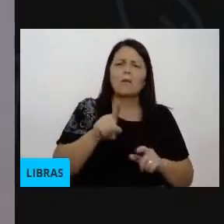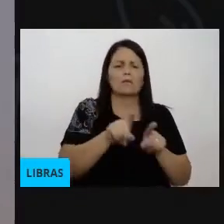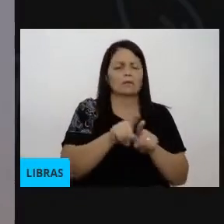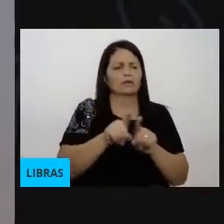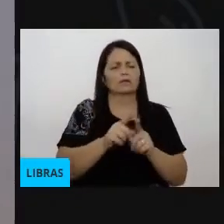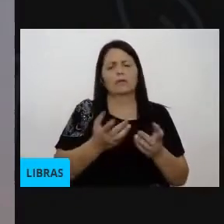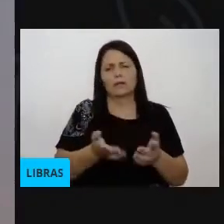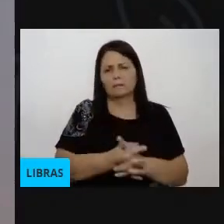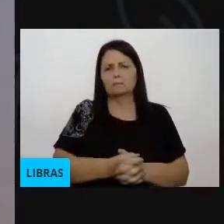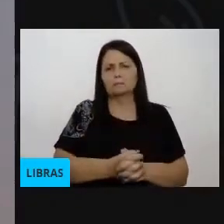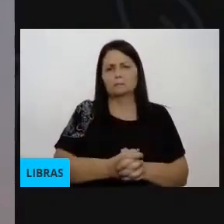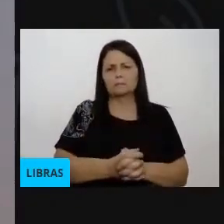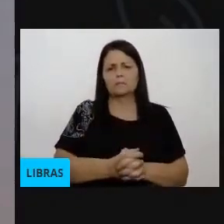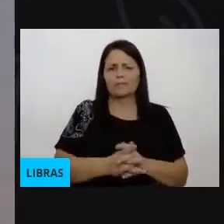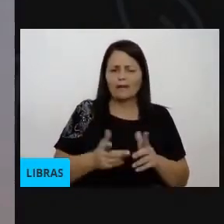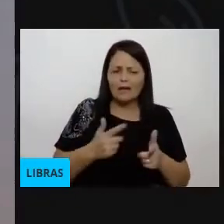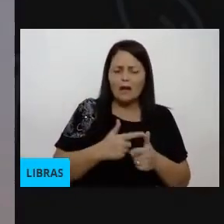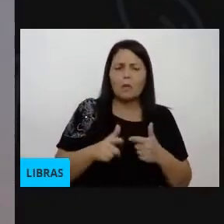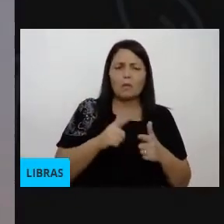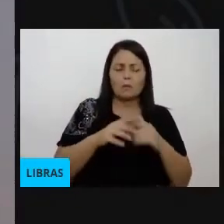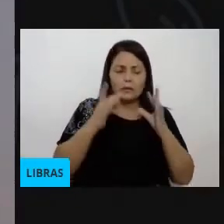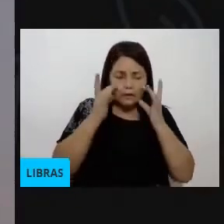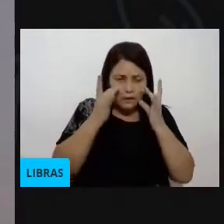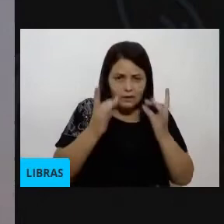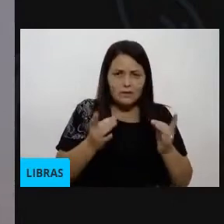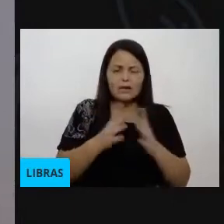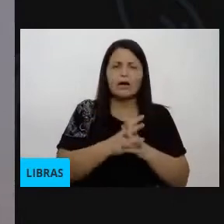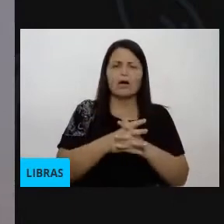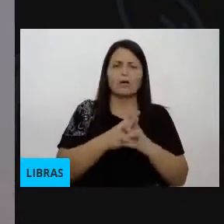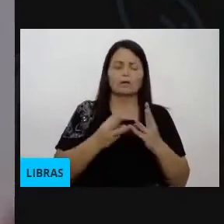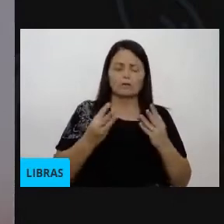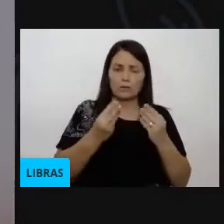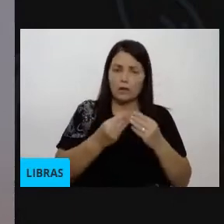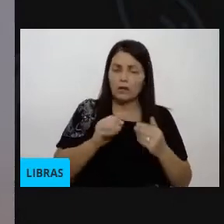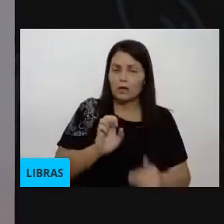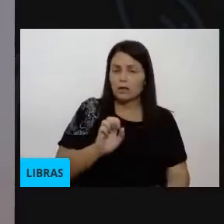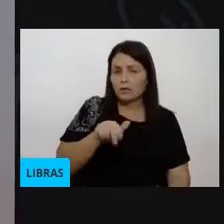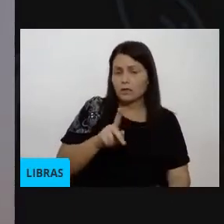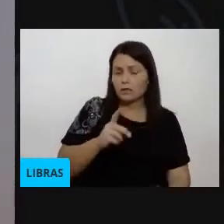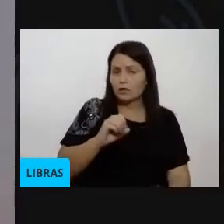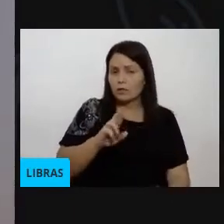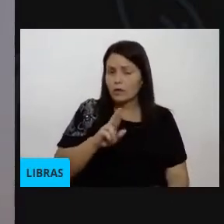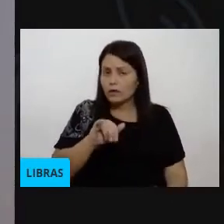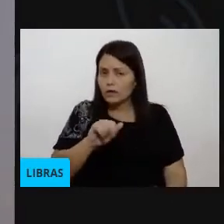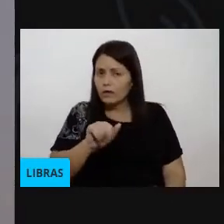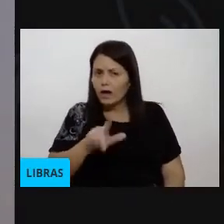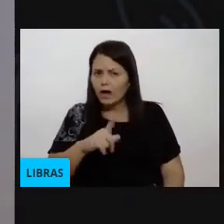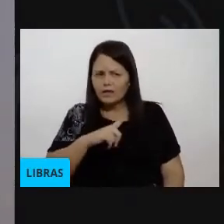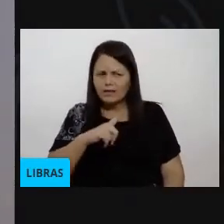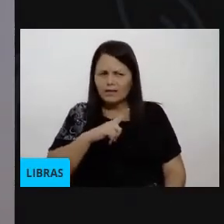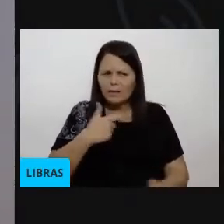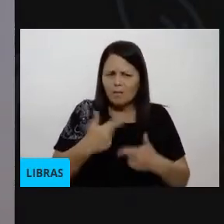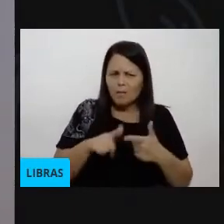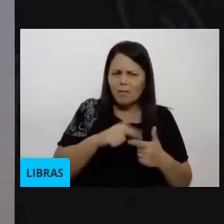questão. Problemas de atenção, problemas sensoriais, que as crianças com autismo têm tanto.